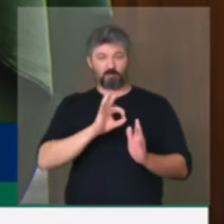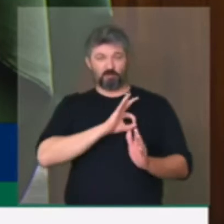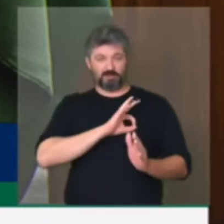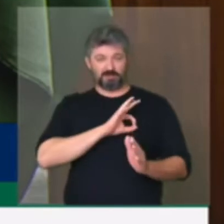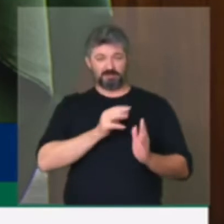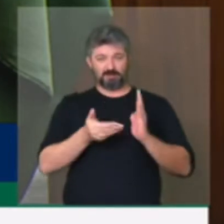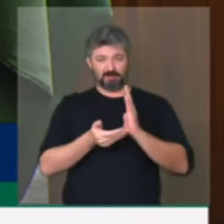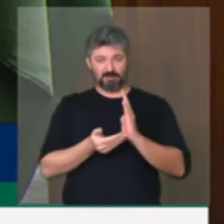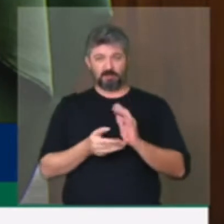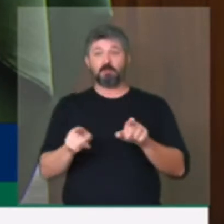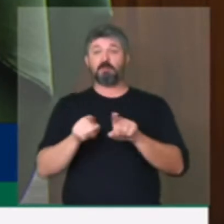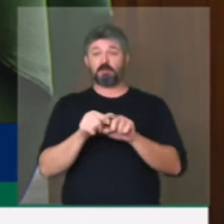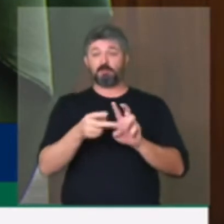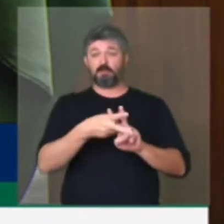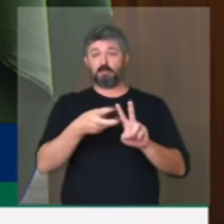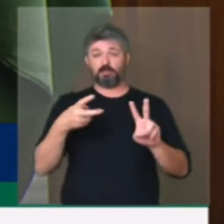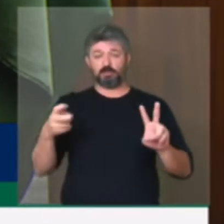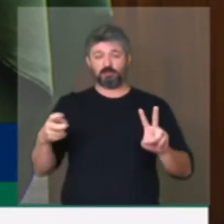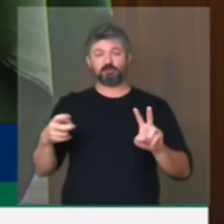foram atingidos